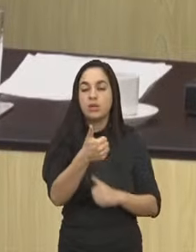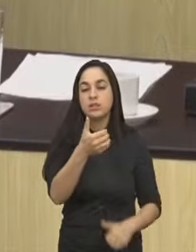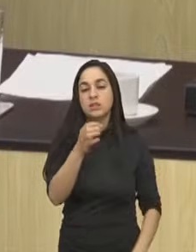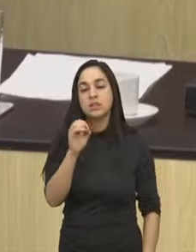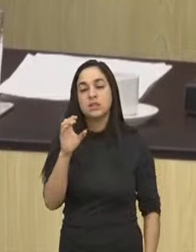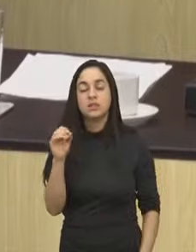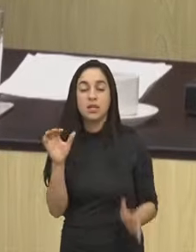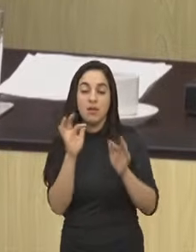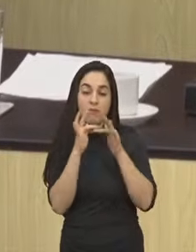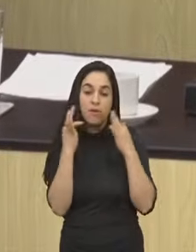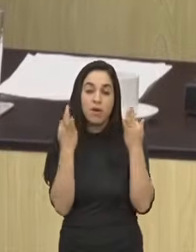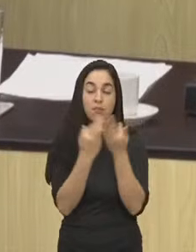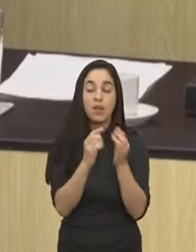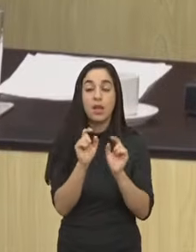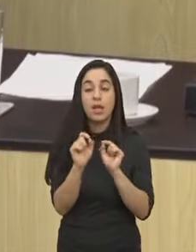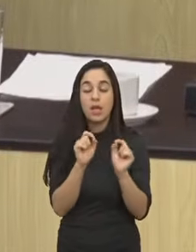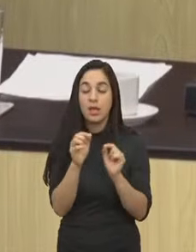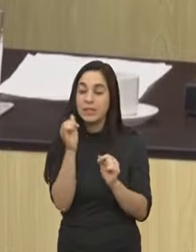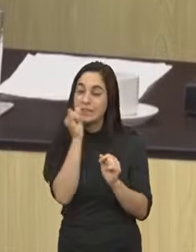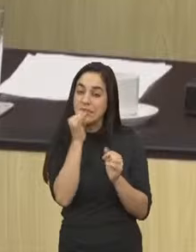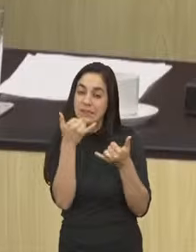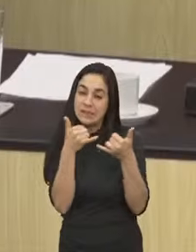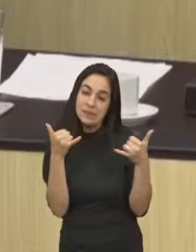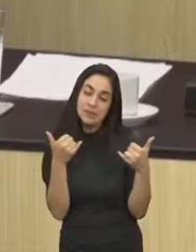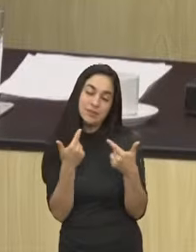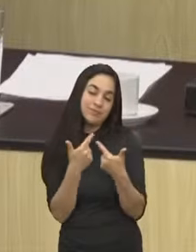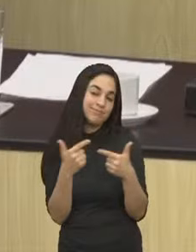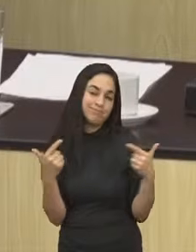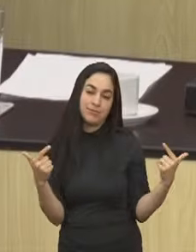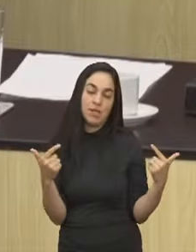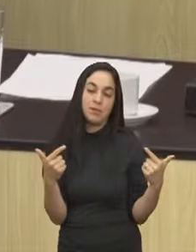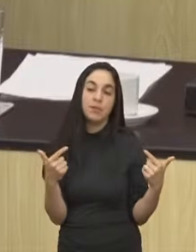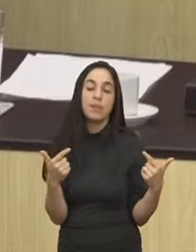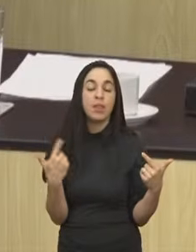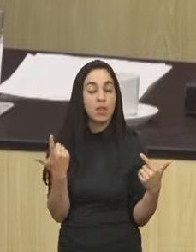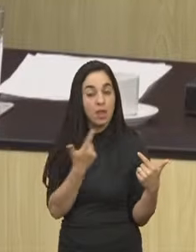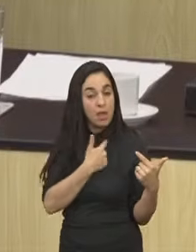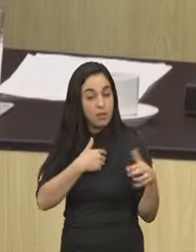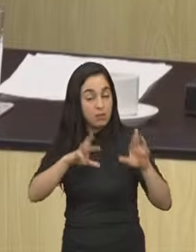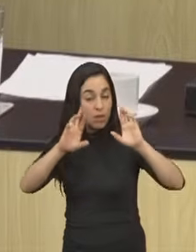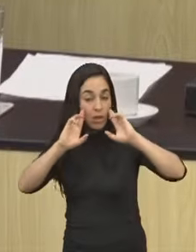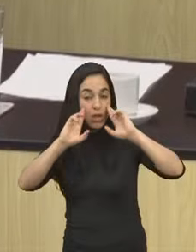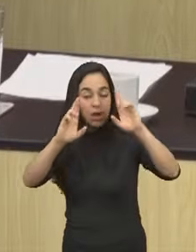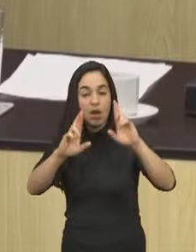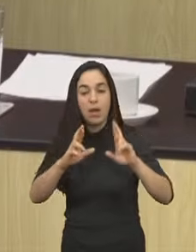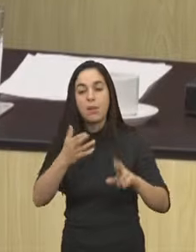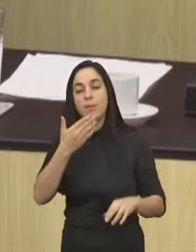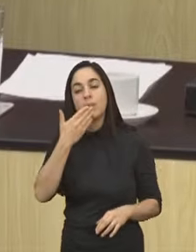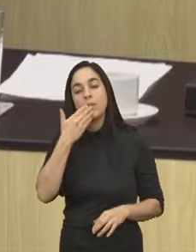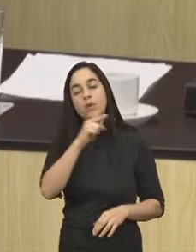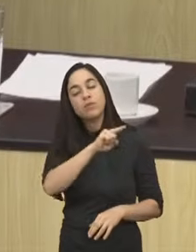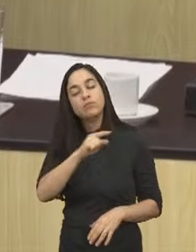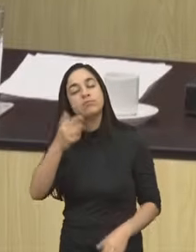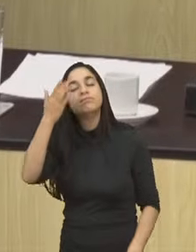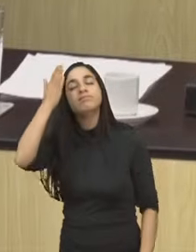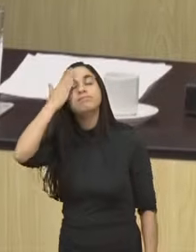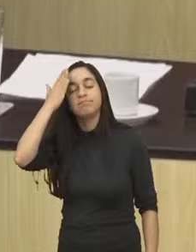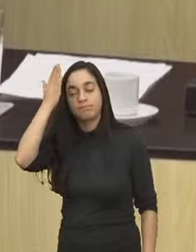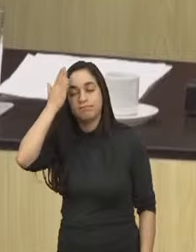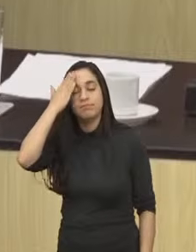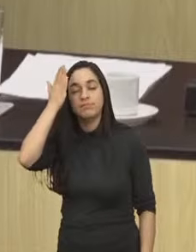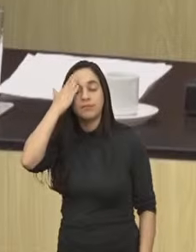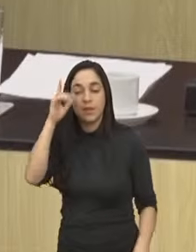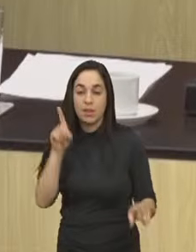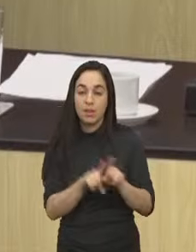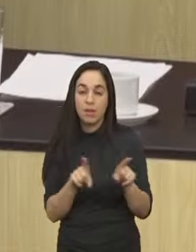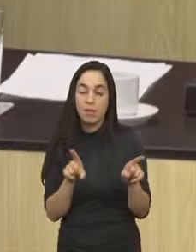não possuem ainda a energia elétrica. Assim sendo, muito respeitosamente recorremos à compreensão e aos préstimos